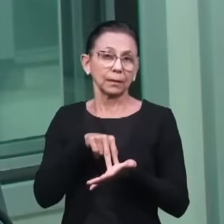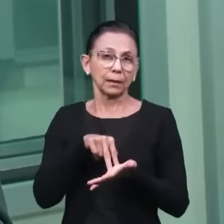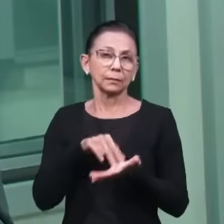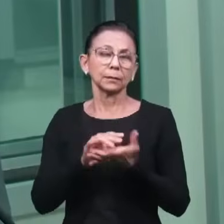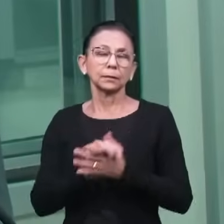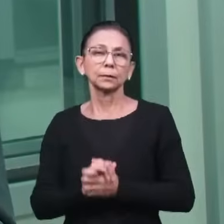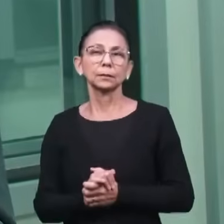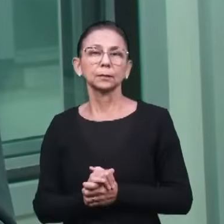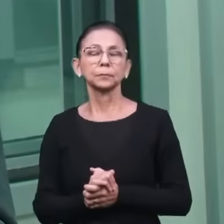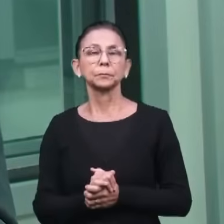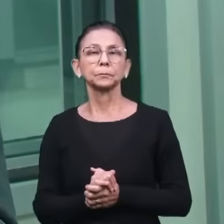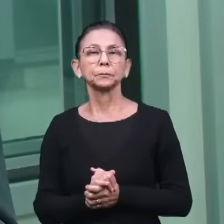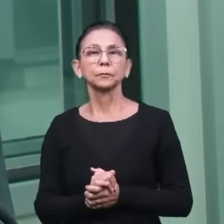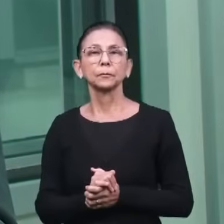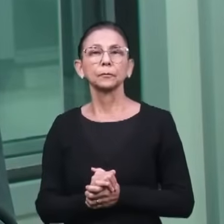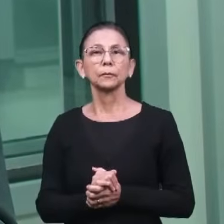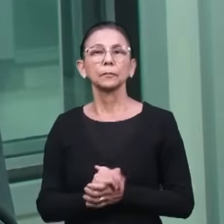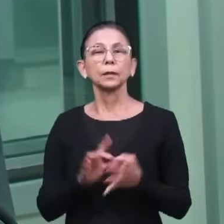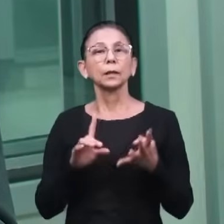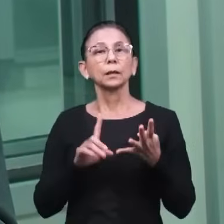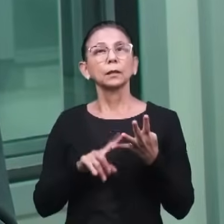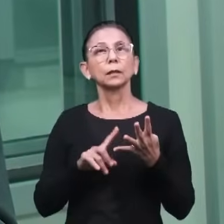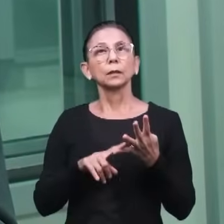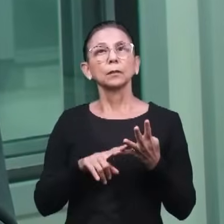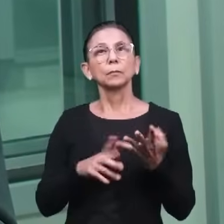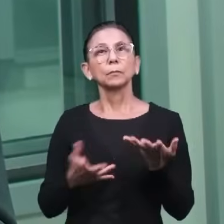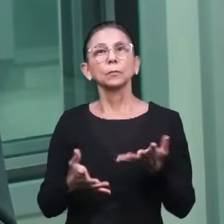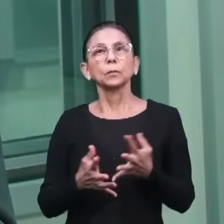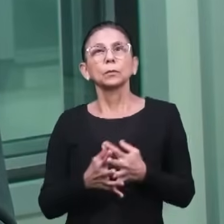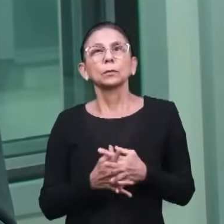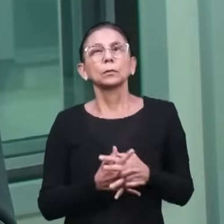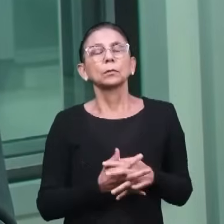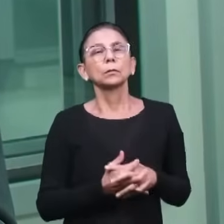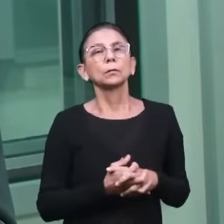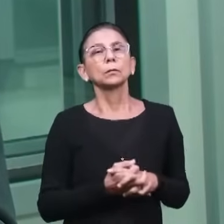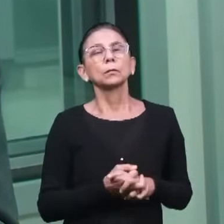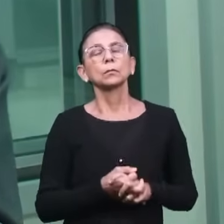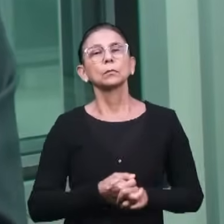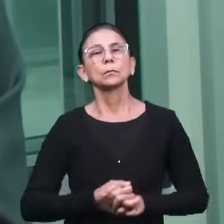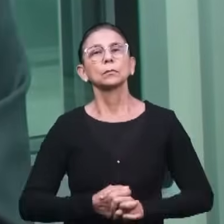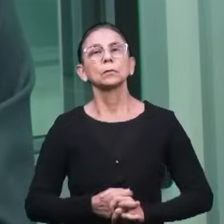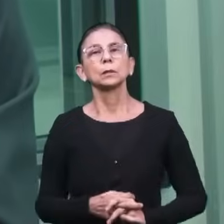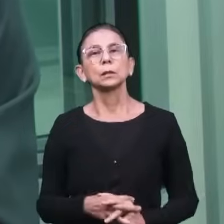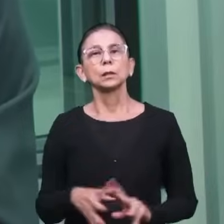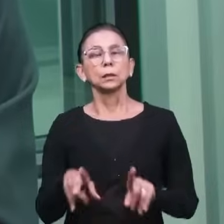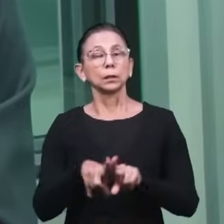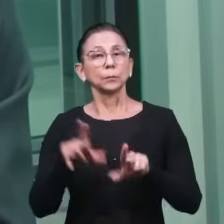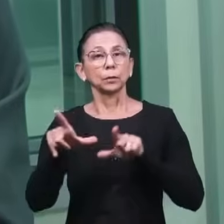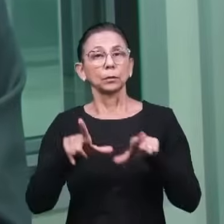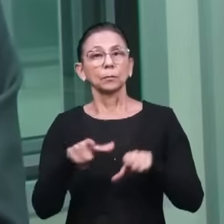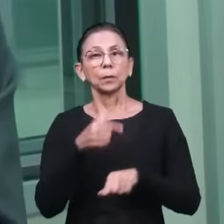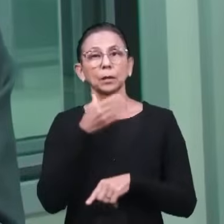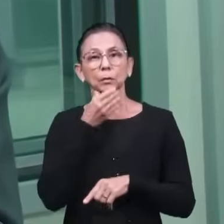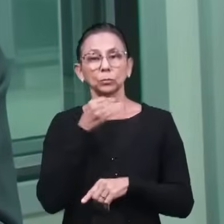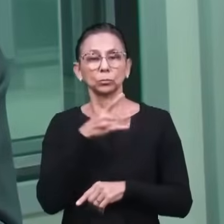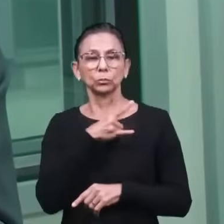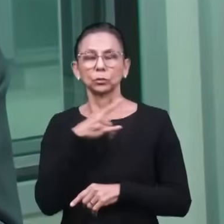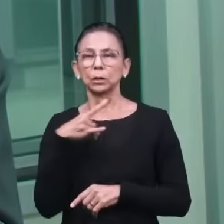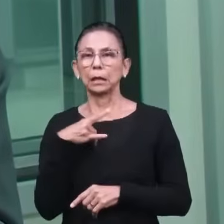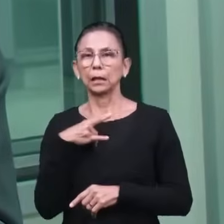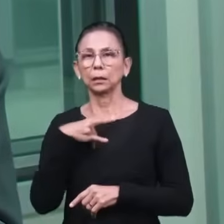ministério. E a outra é o grupo do diácono, dos diáconos, de obreiros, o trabalho dos diáconos, que é fundamental